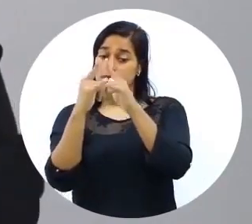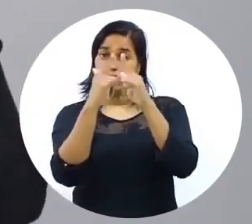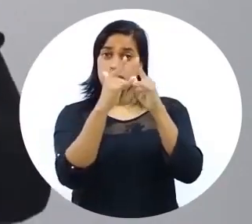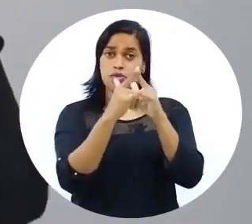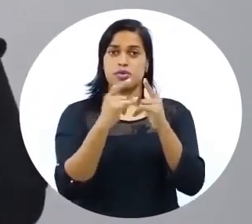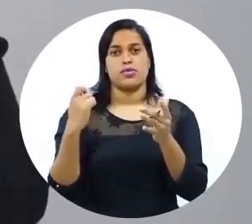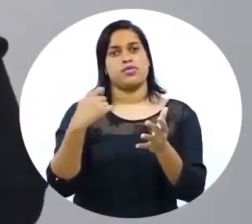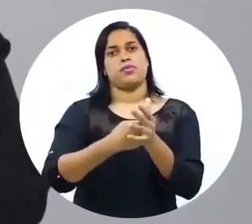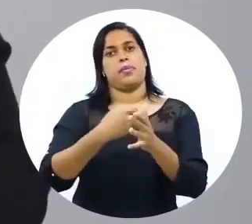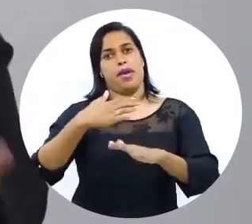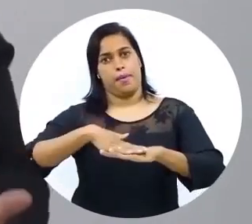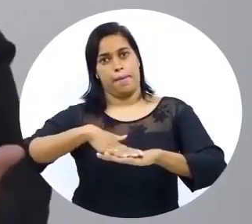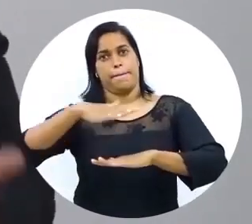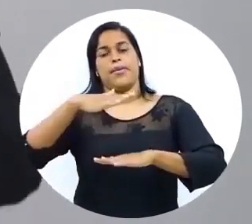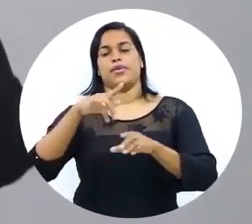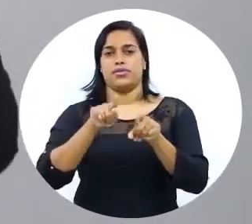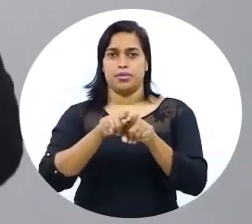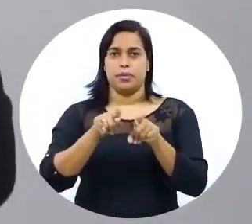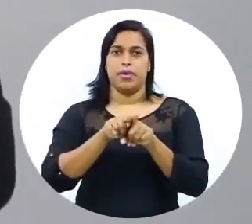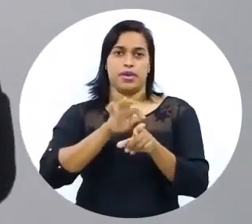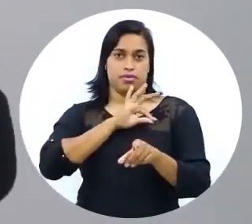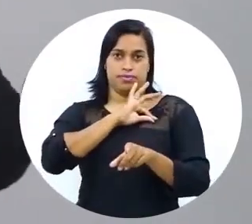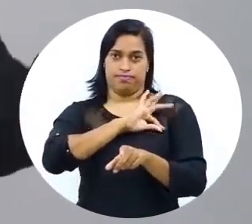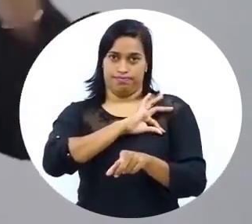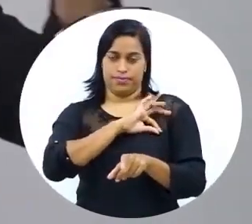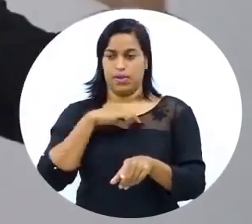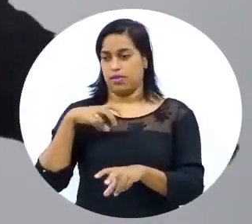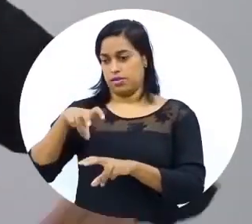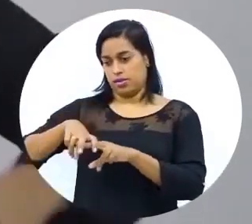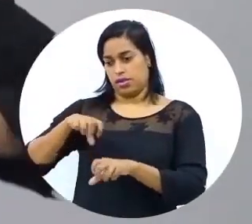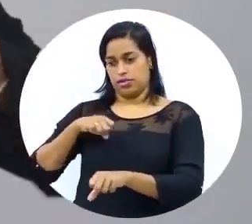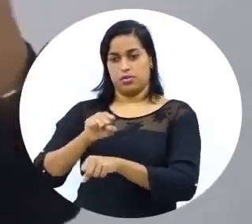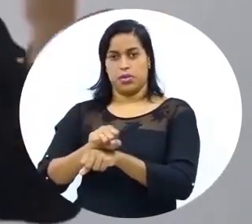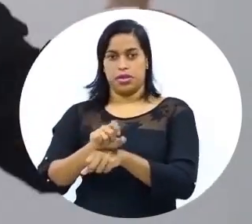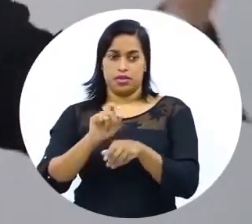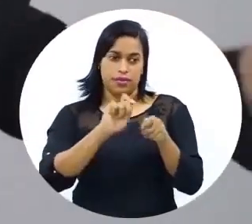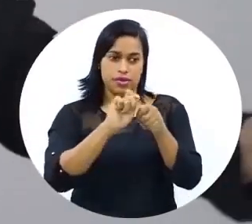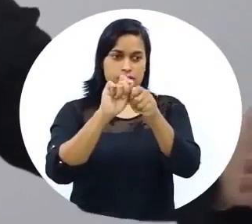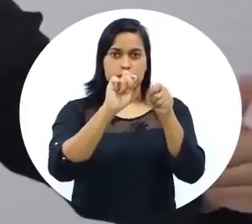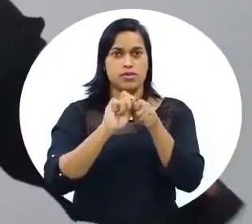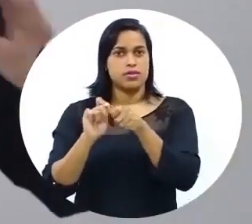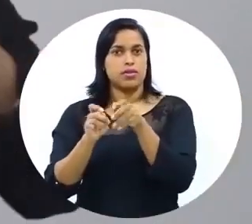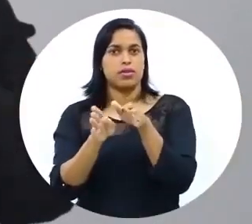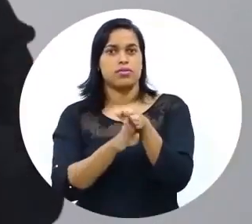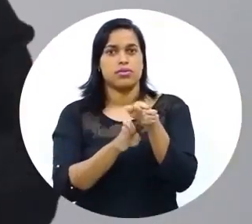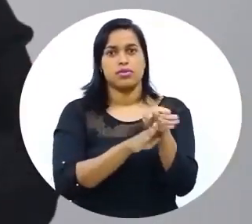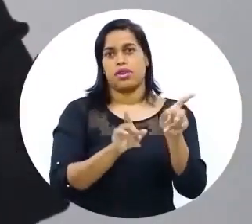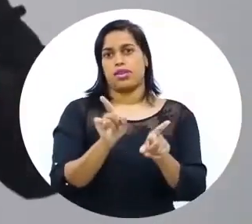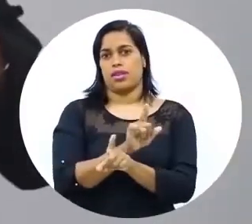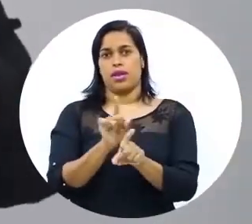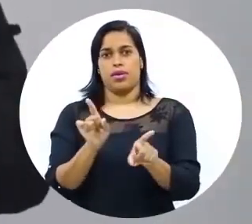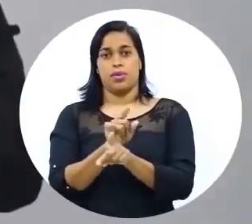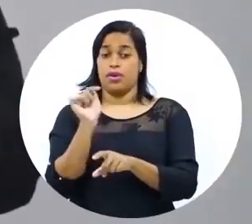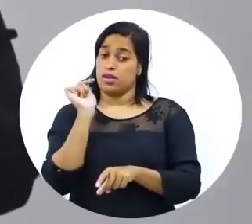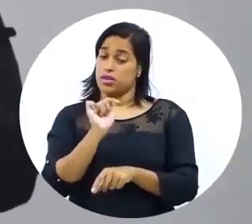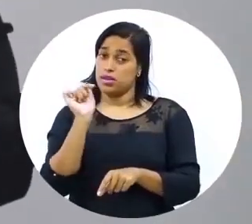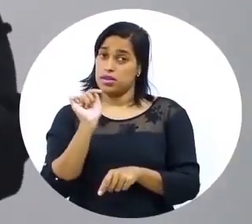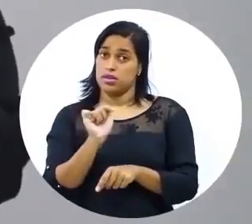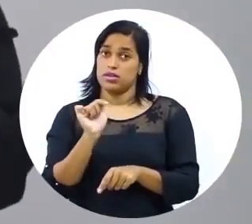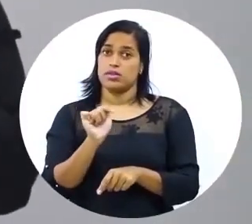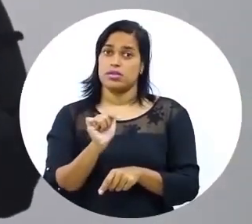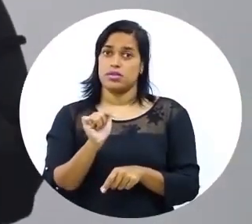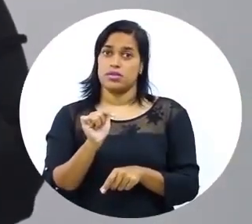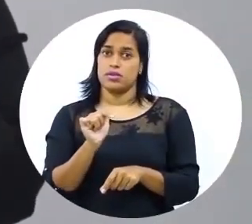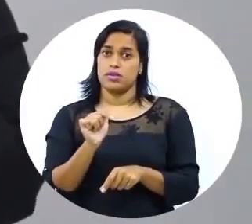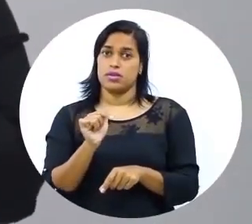pagam mais. Porque você não pode ficar lá sentado esperando que alguém diga faça isso, faça aquilo outro. Isto você vai